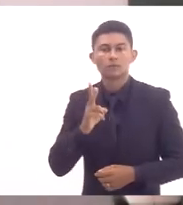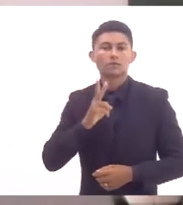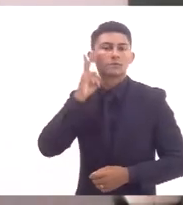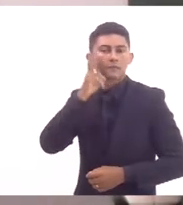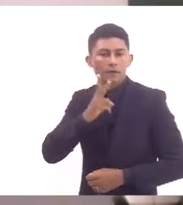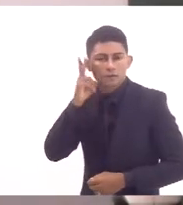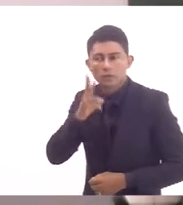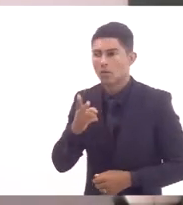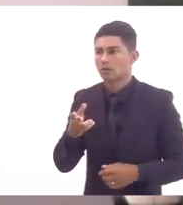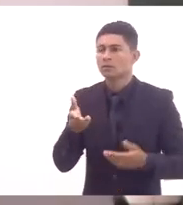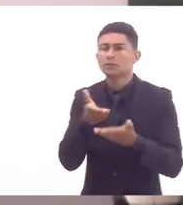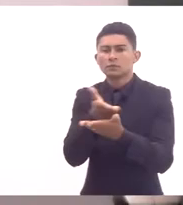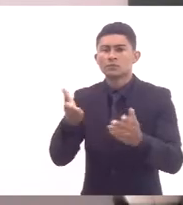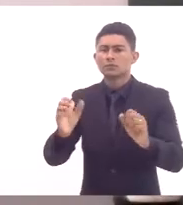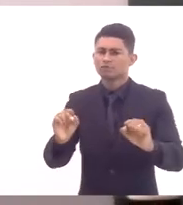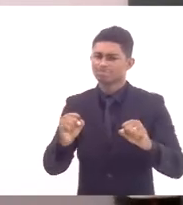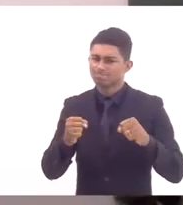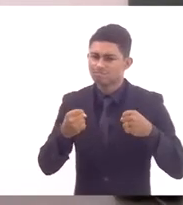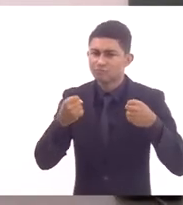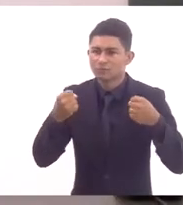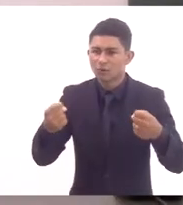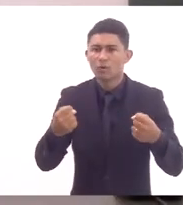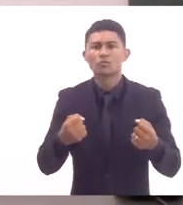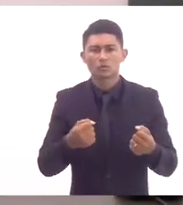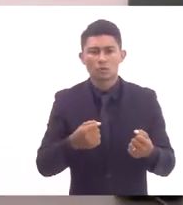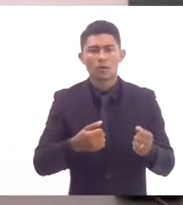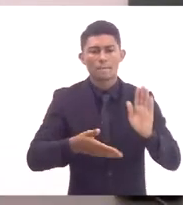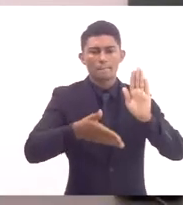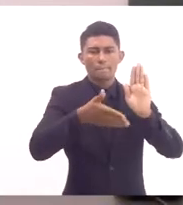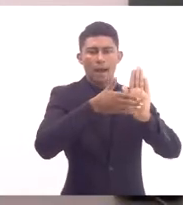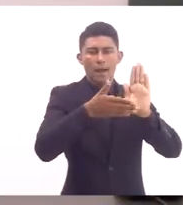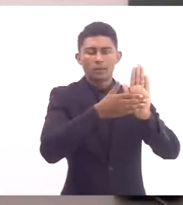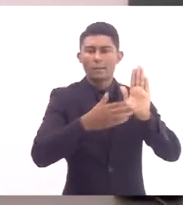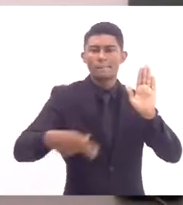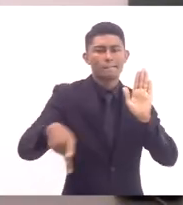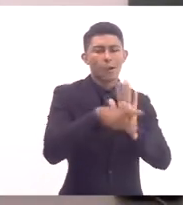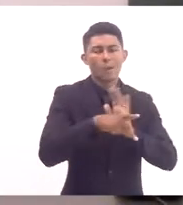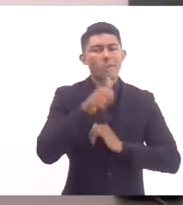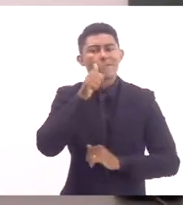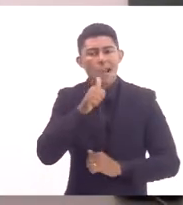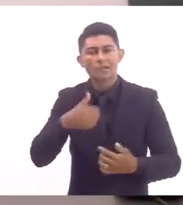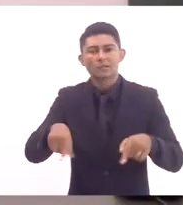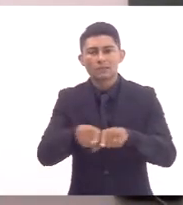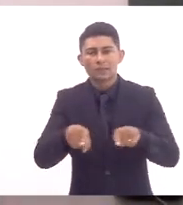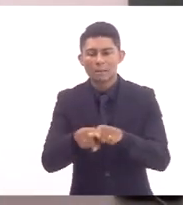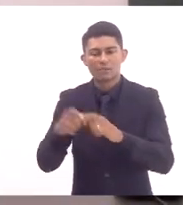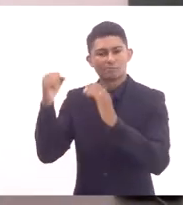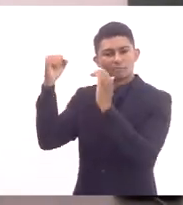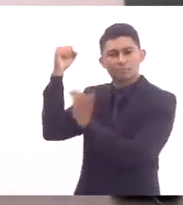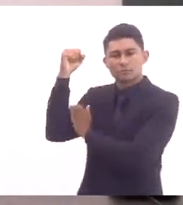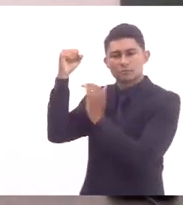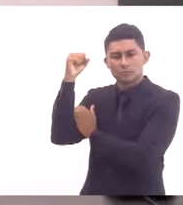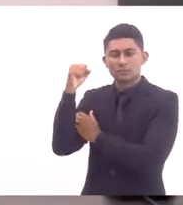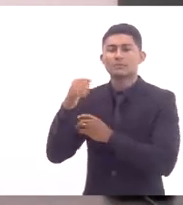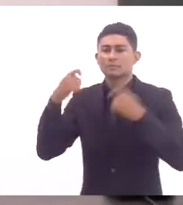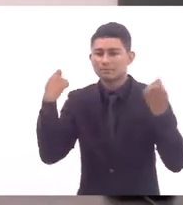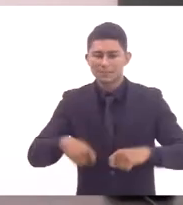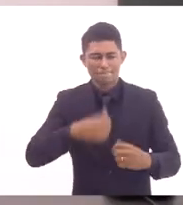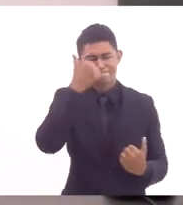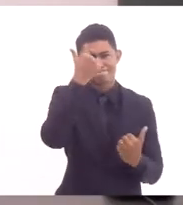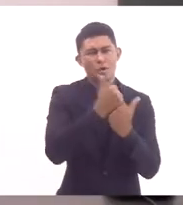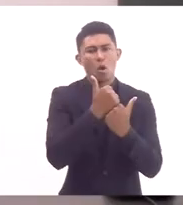defendem as faltas femininas e feministas né defendam as pautas de igualdade não é